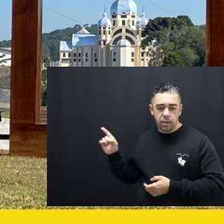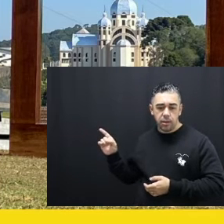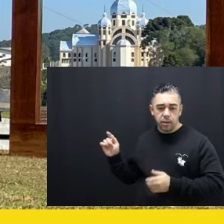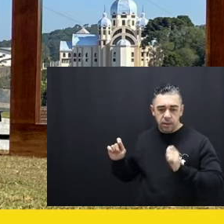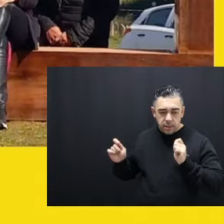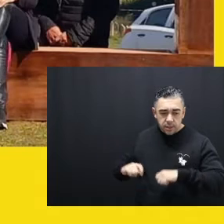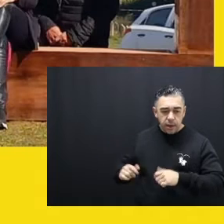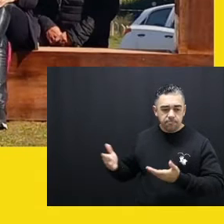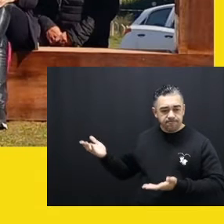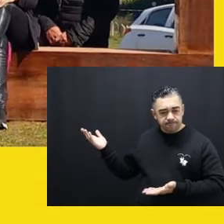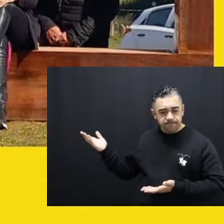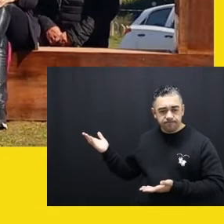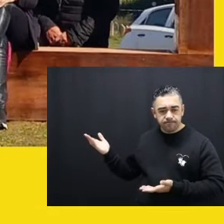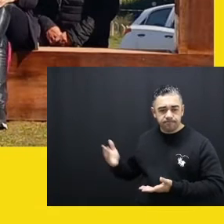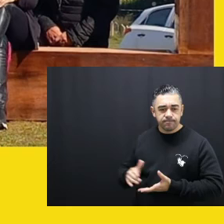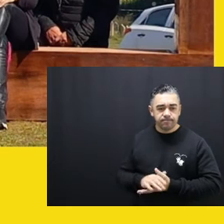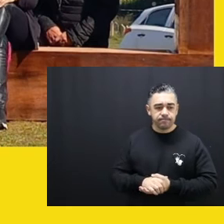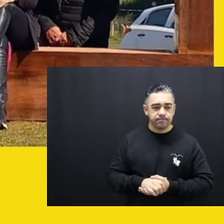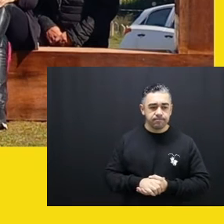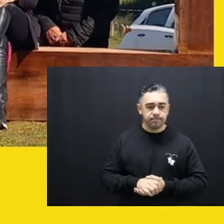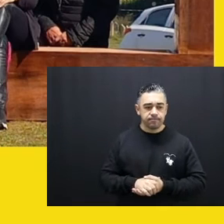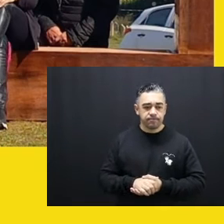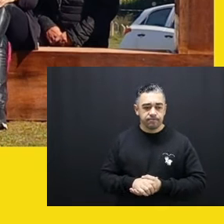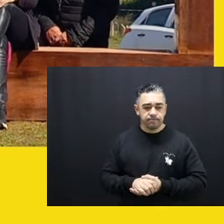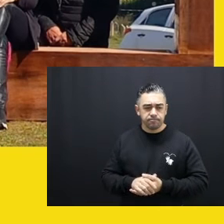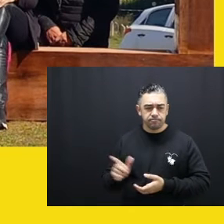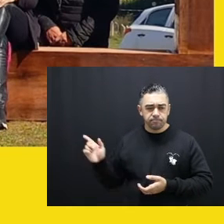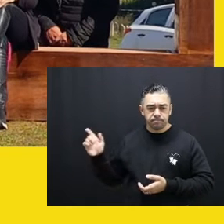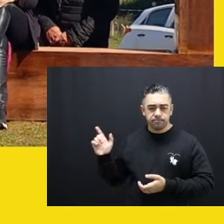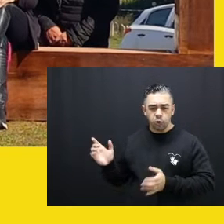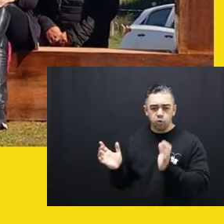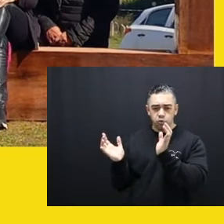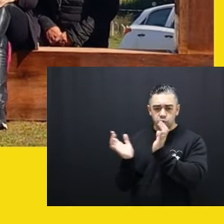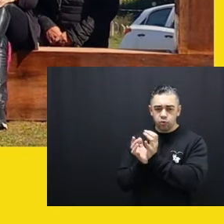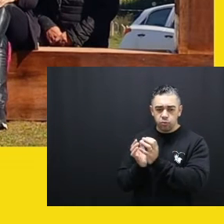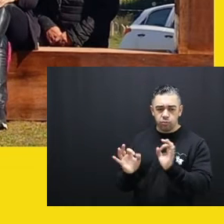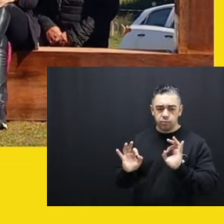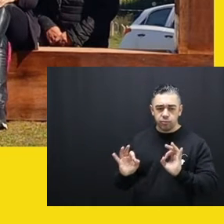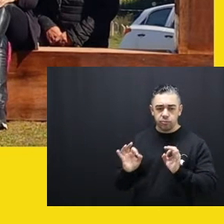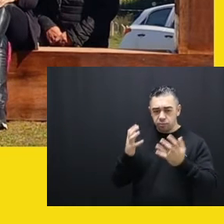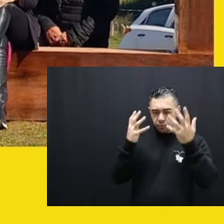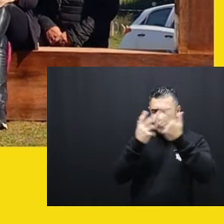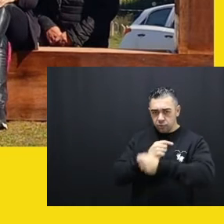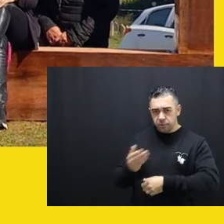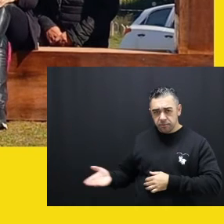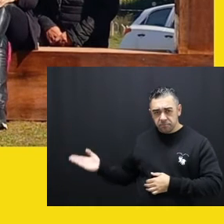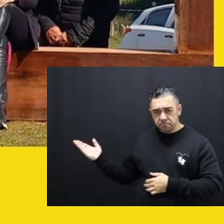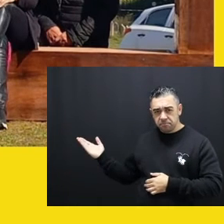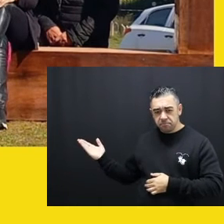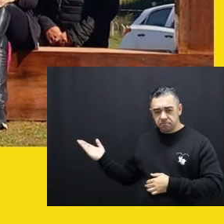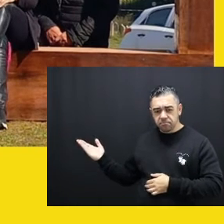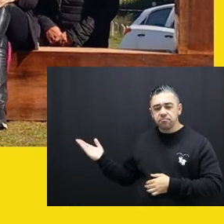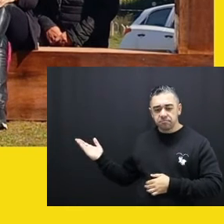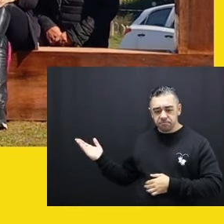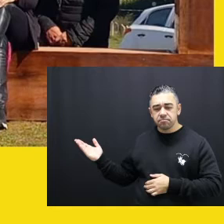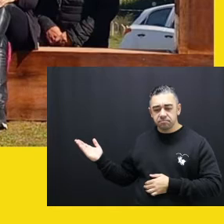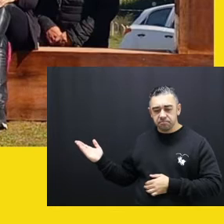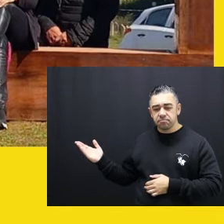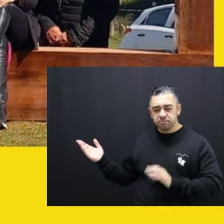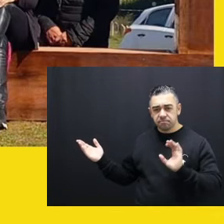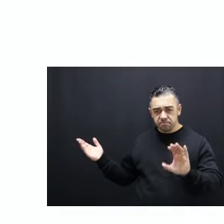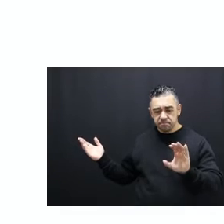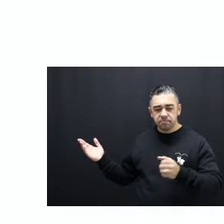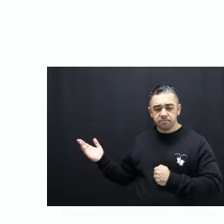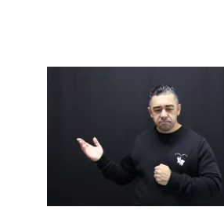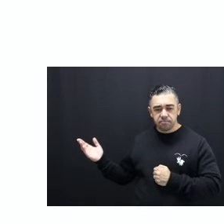isto E ai que maravilhoso até bonita a foto minha aqui olha só então é isso aí a gente fica falando